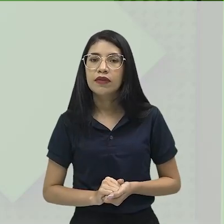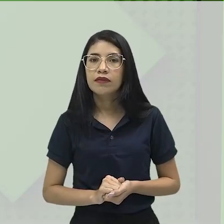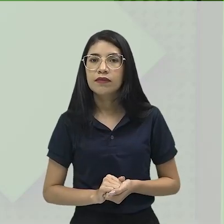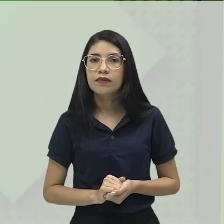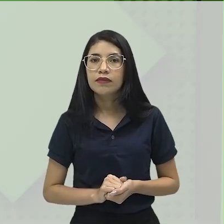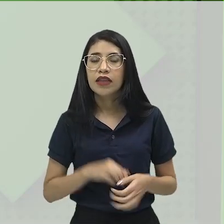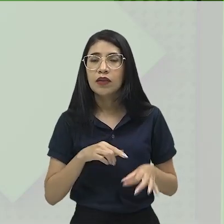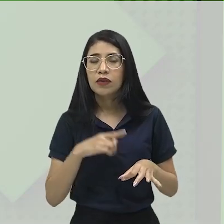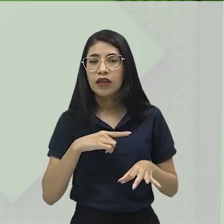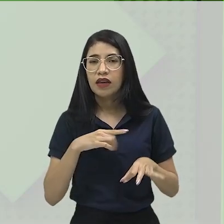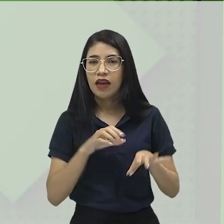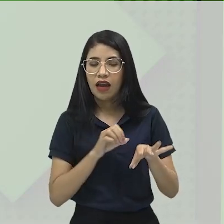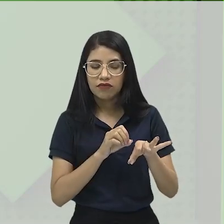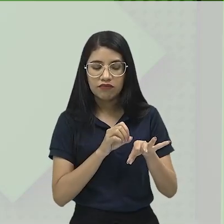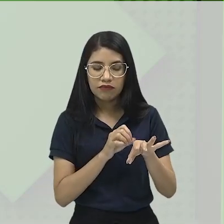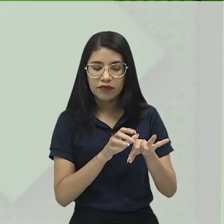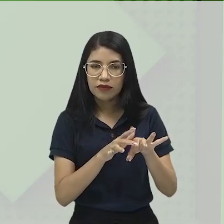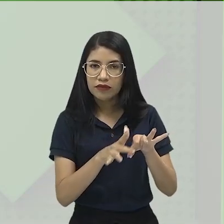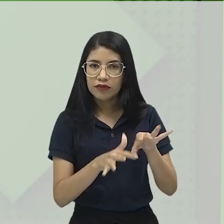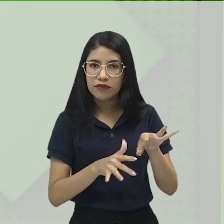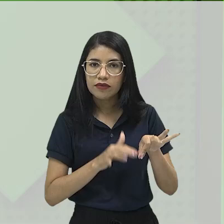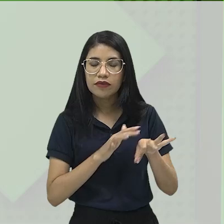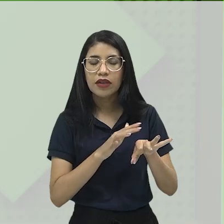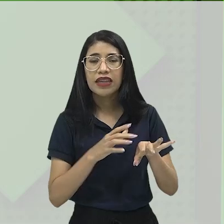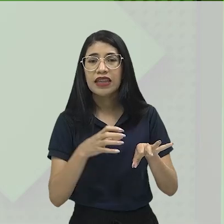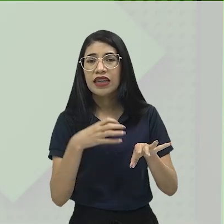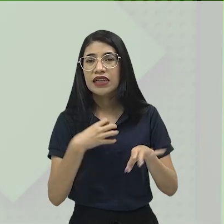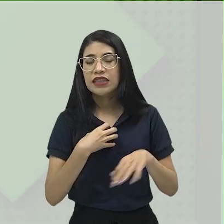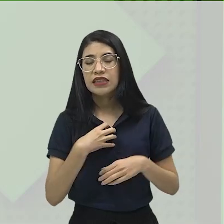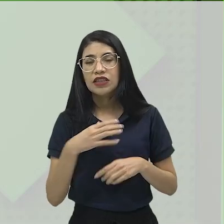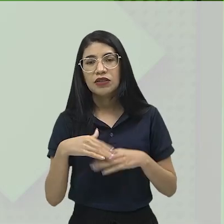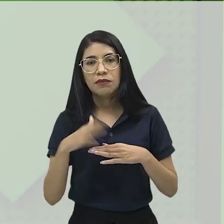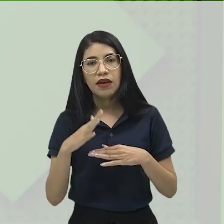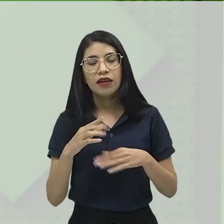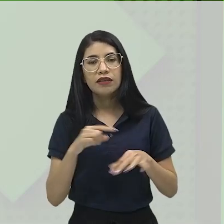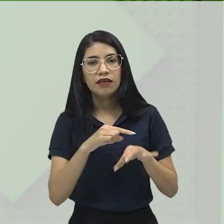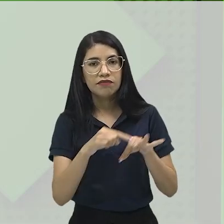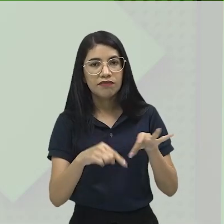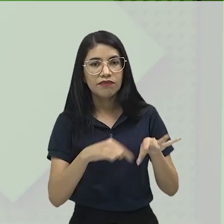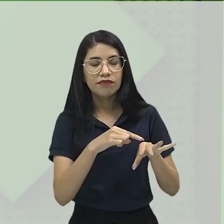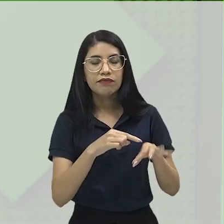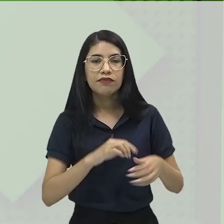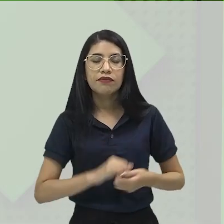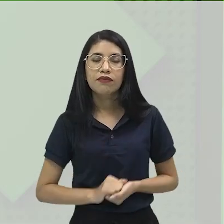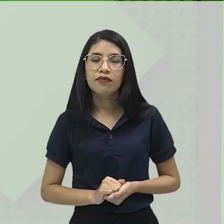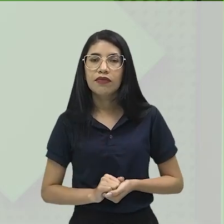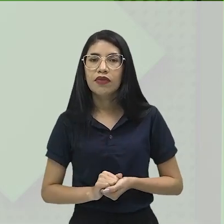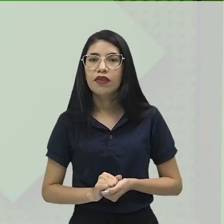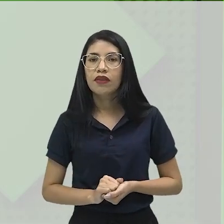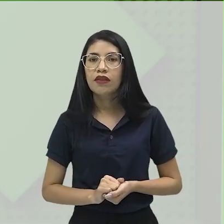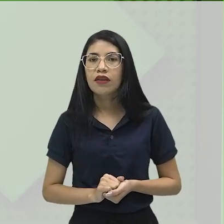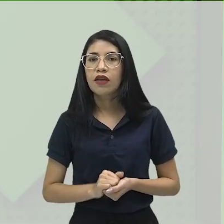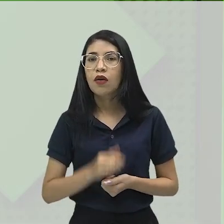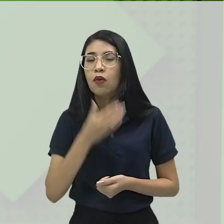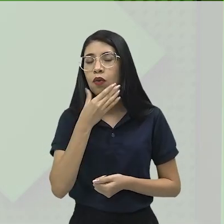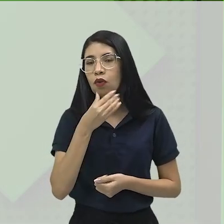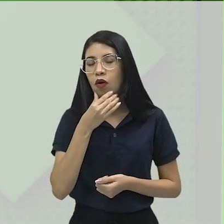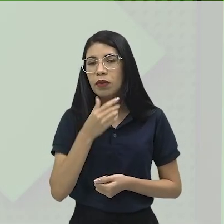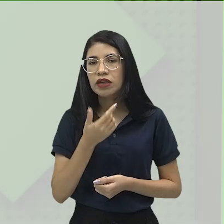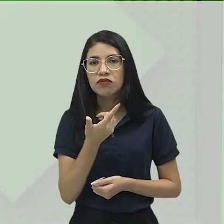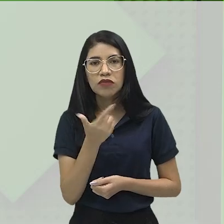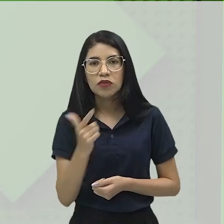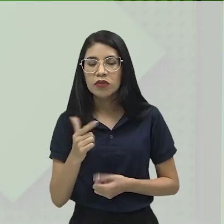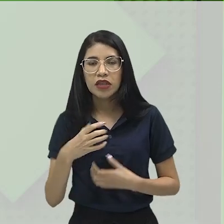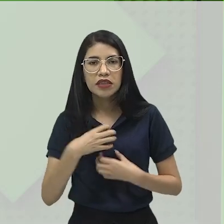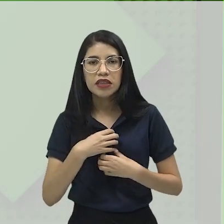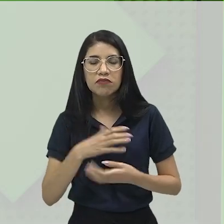vai causar a infecção, certo? E a pessoa vai sentir ali os principais sintomas nessa área. Os homens, eles geralmente são assintomáticos,